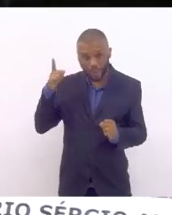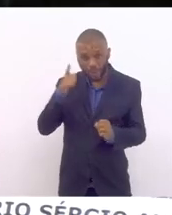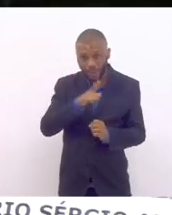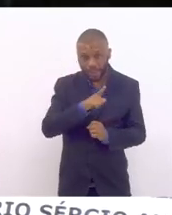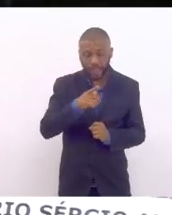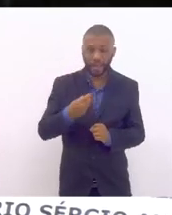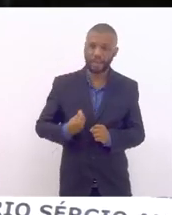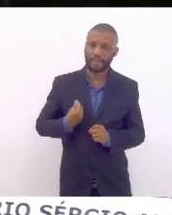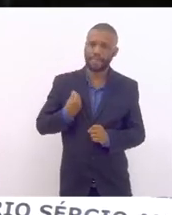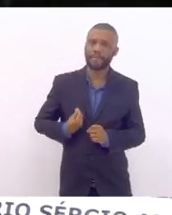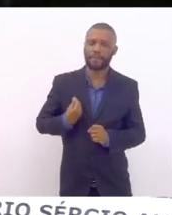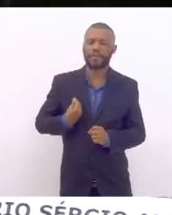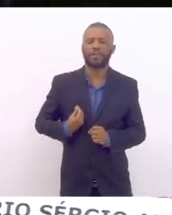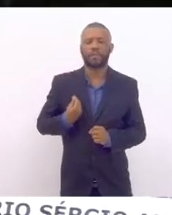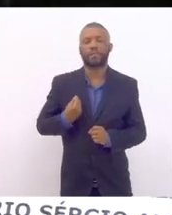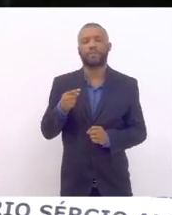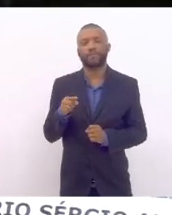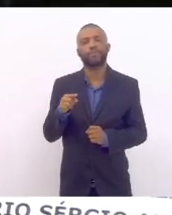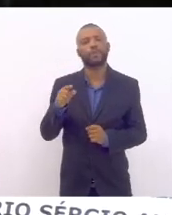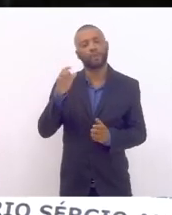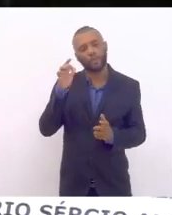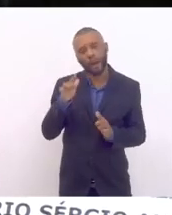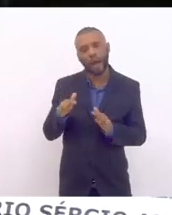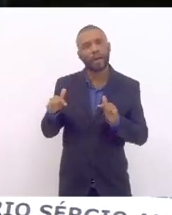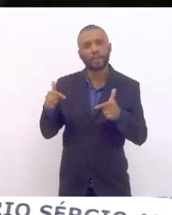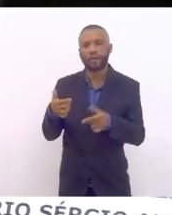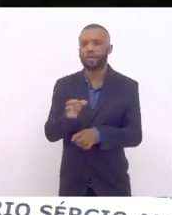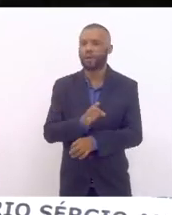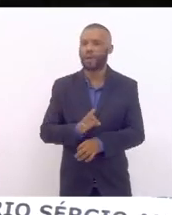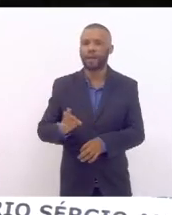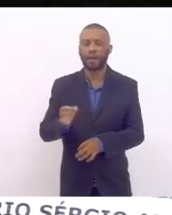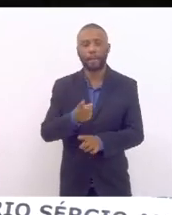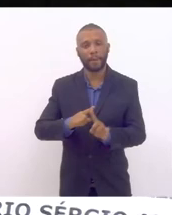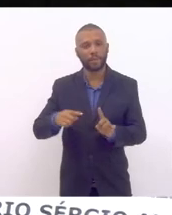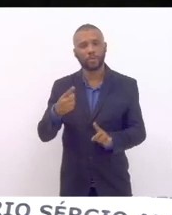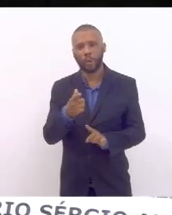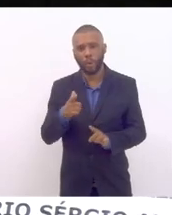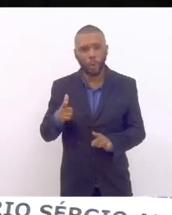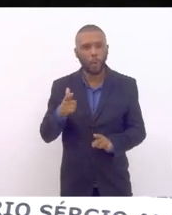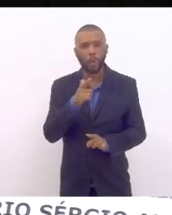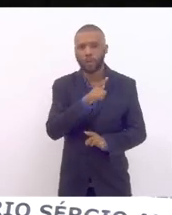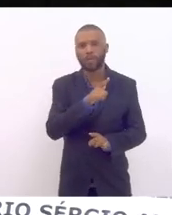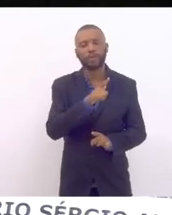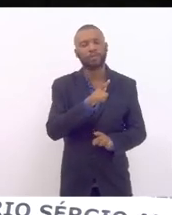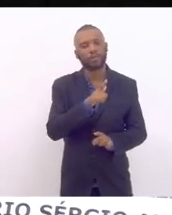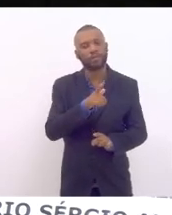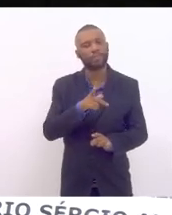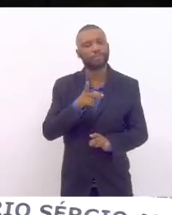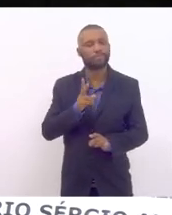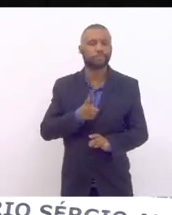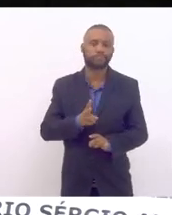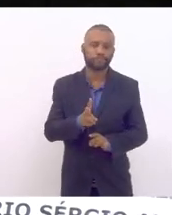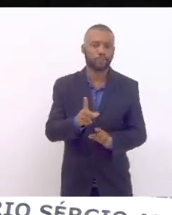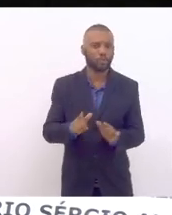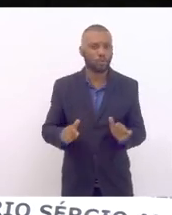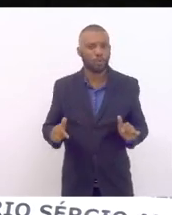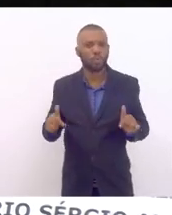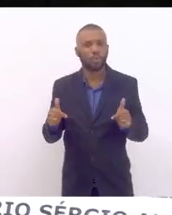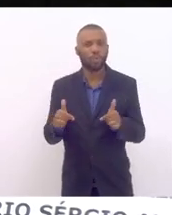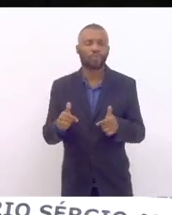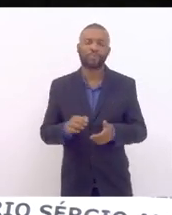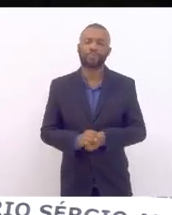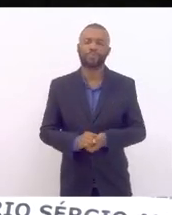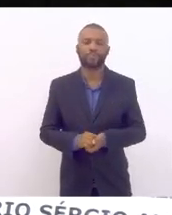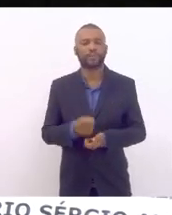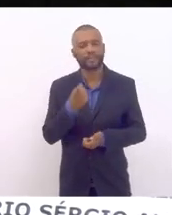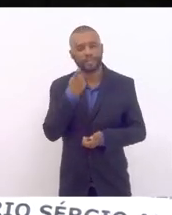consiga sobreviver a tal ação mas nós sobrevivemos e vamos sobreviver E aí na